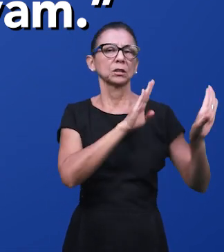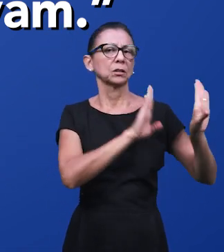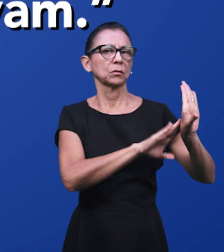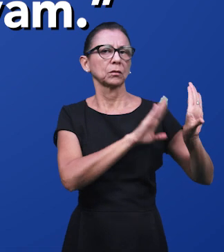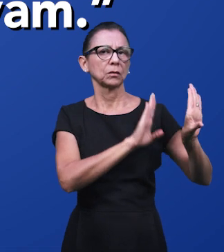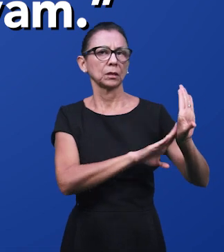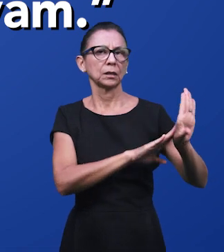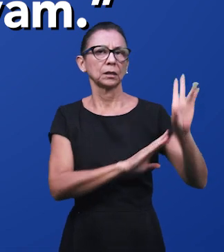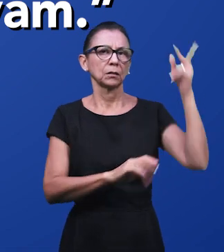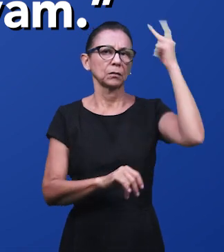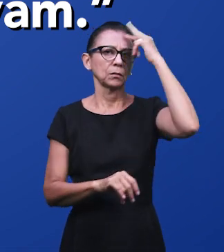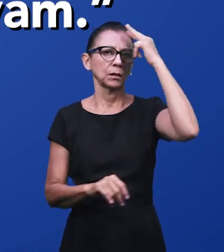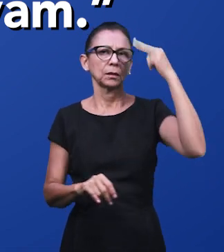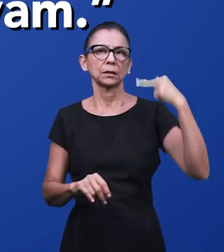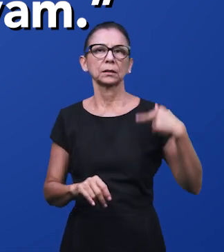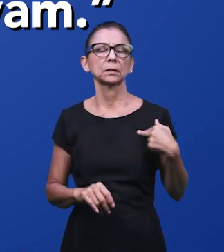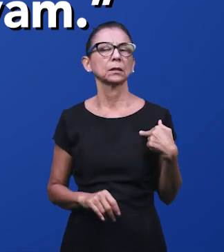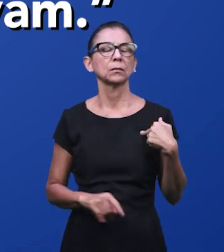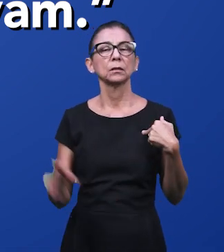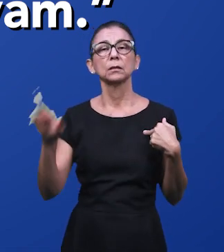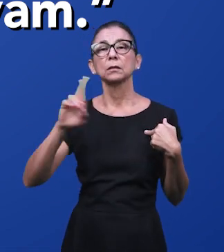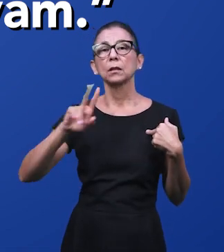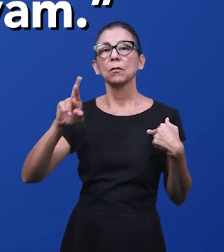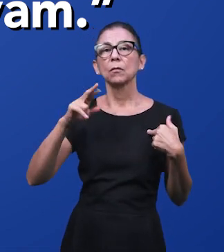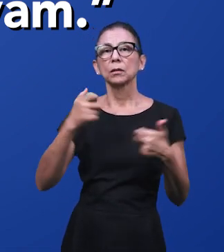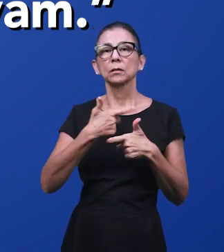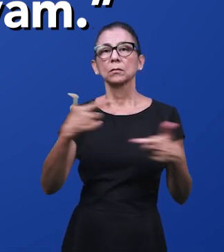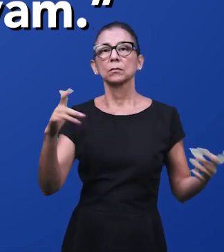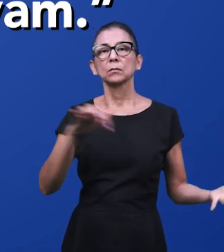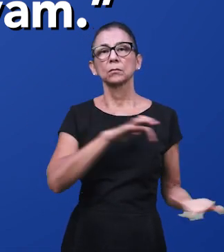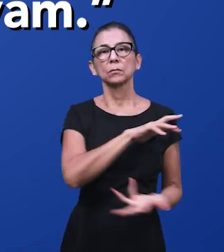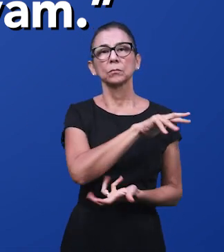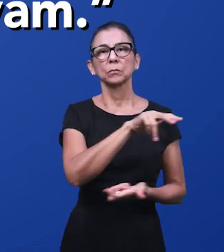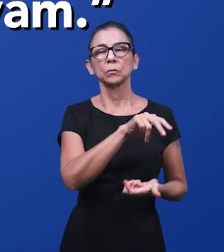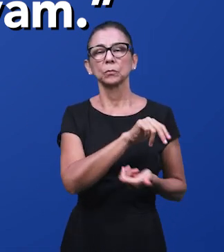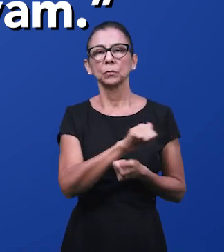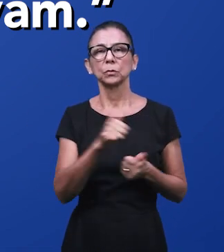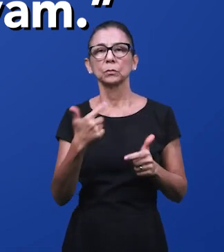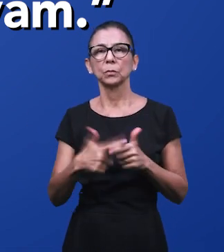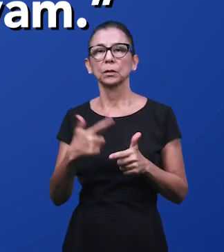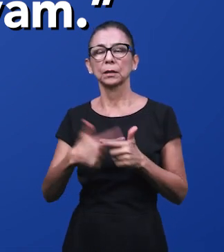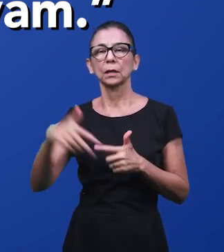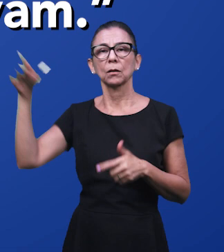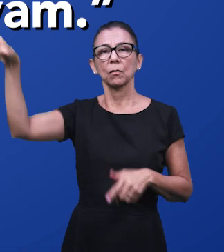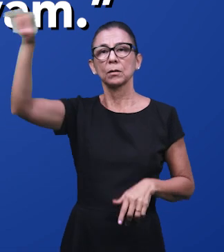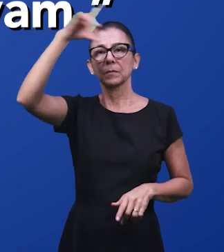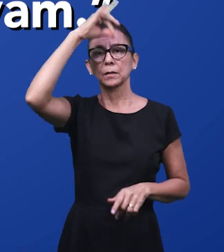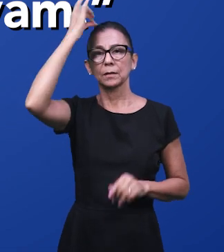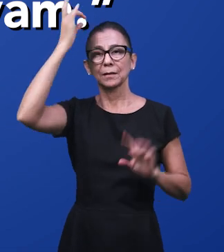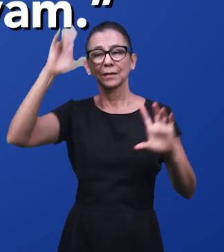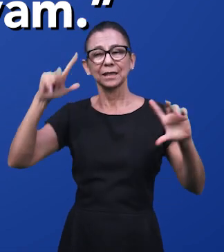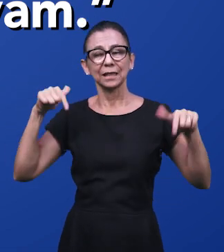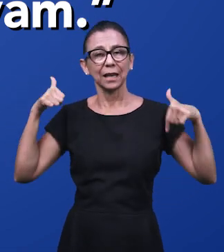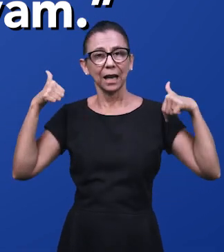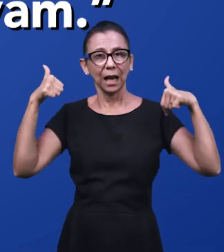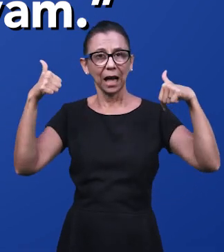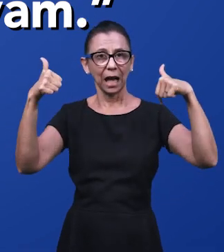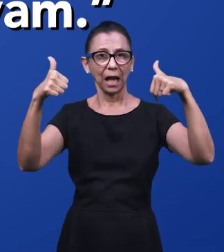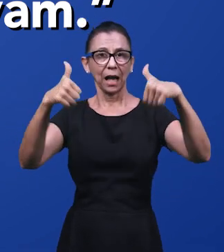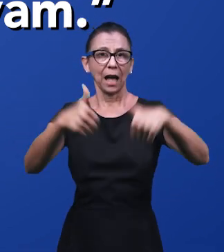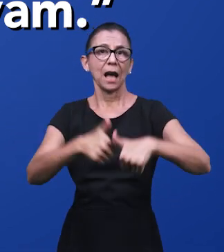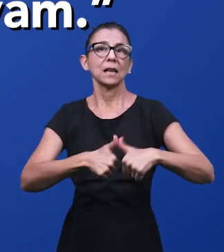que é mundano, porque o Espírito Santo ele age de acordo com aquilo que são as diretrizes de Deus